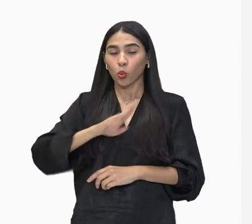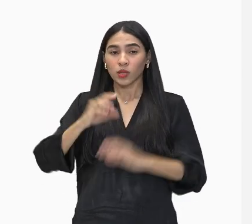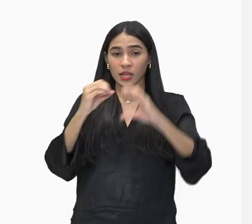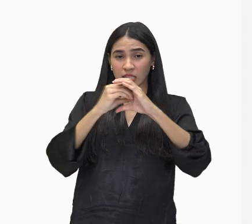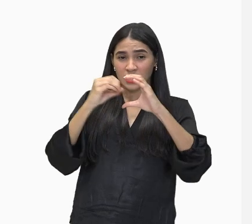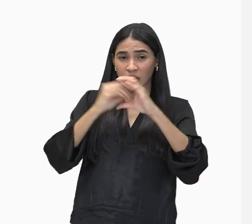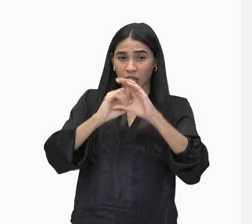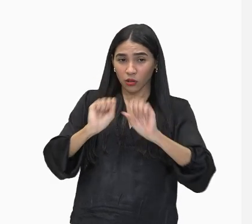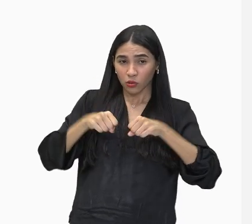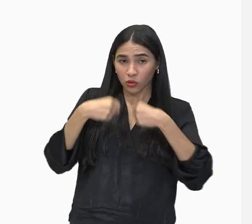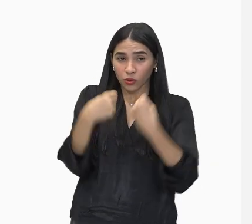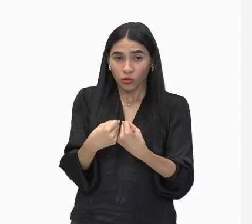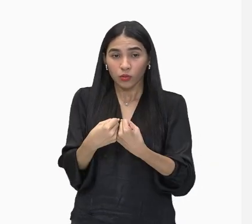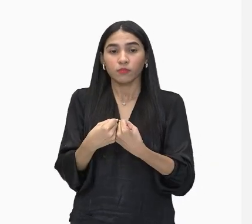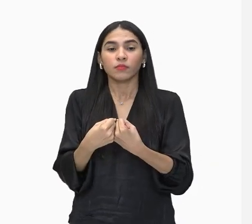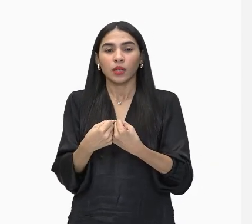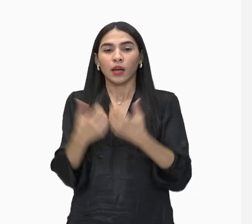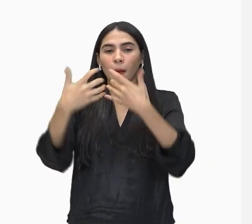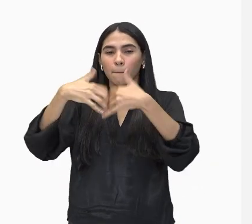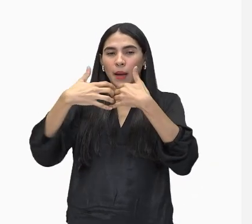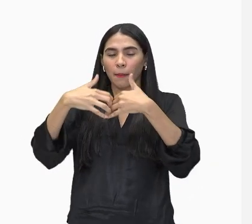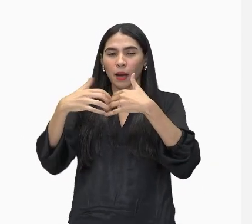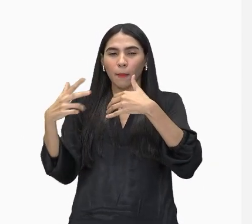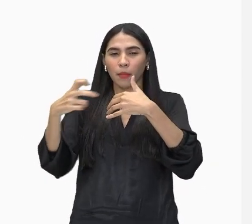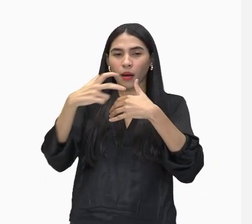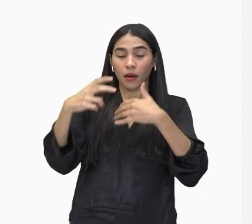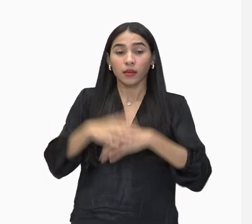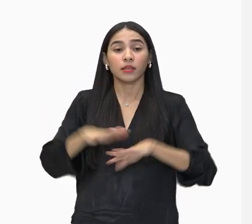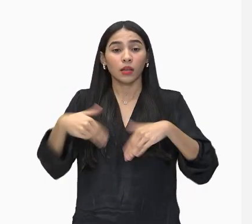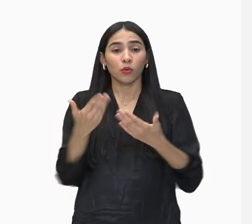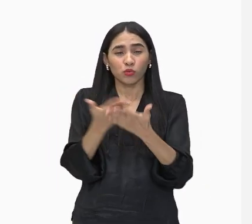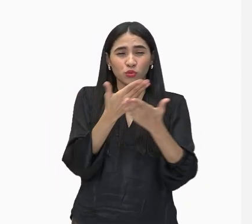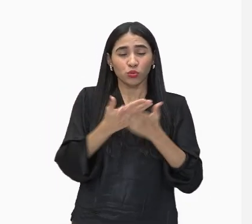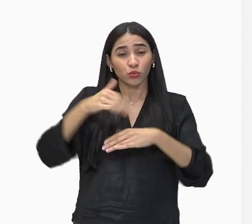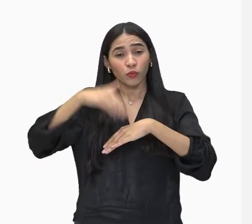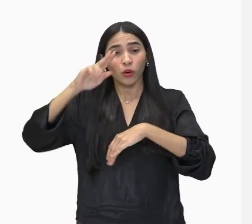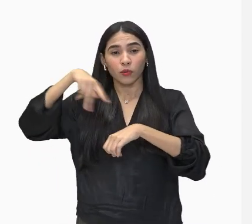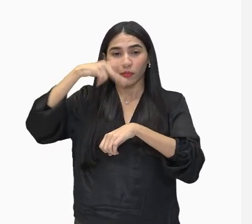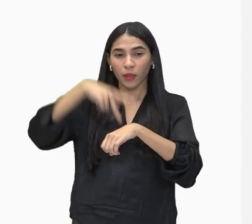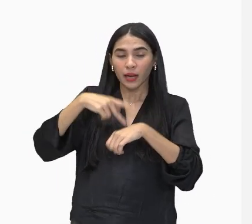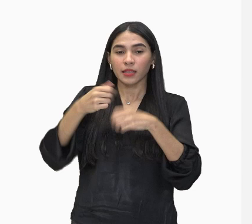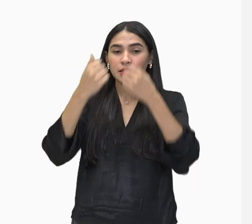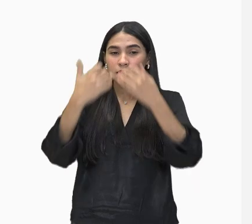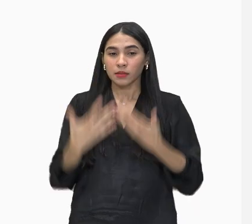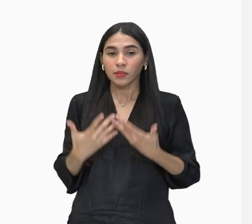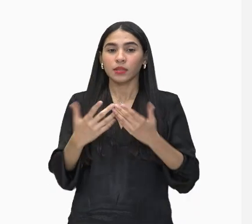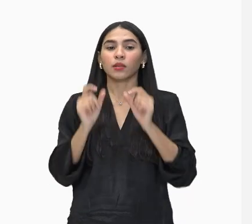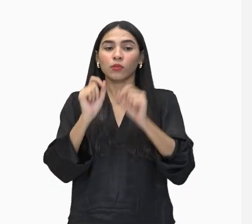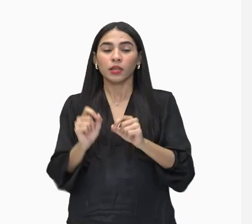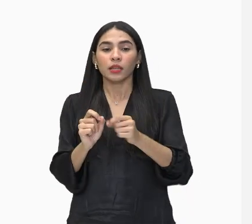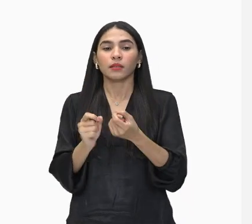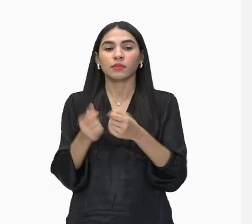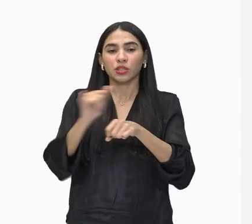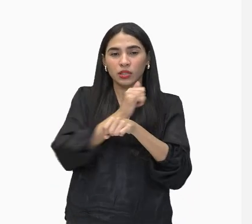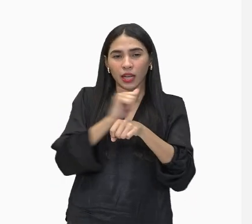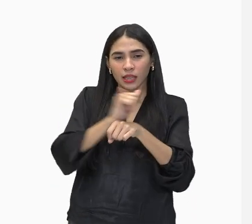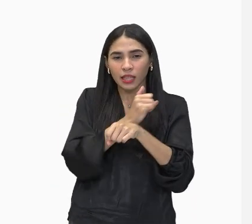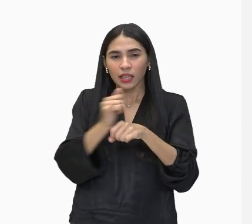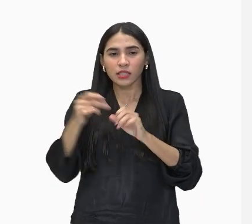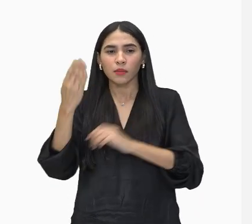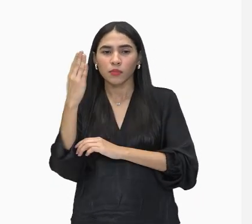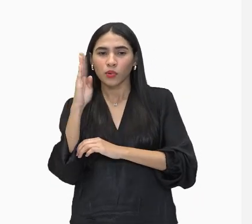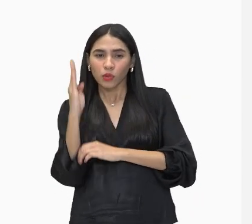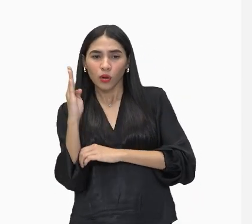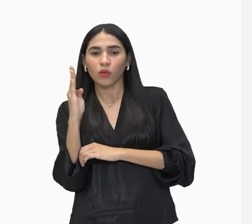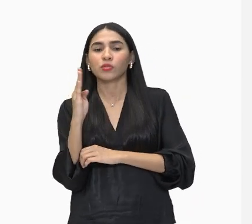para invadir o cérebro. Estudo internacional revela mecanismos biológicos por trás dos casos graves